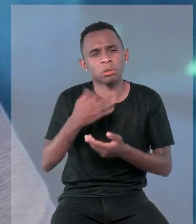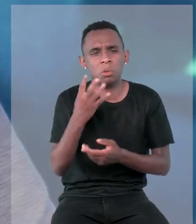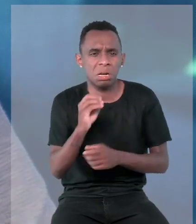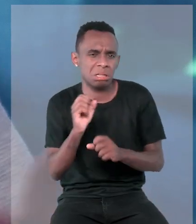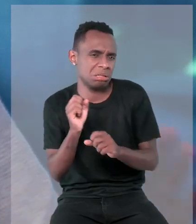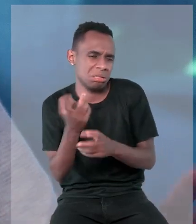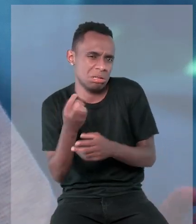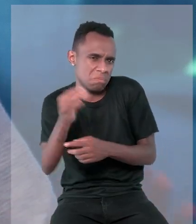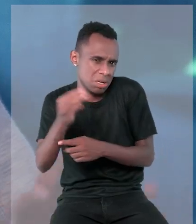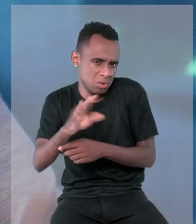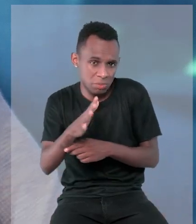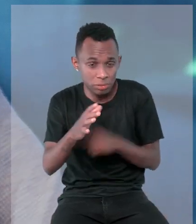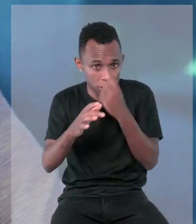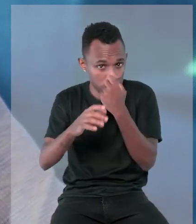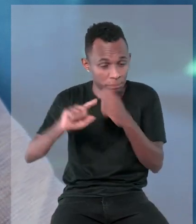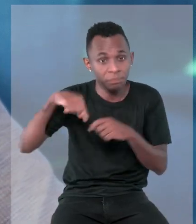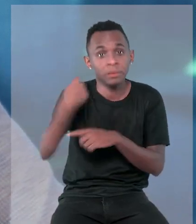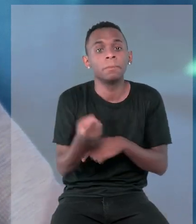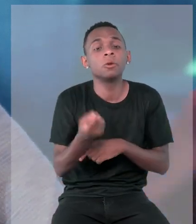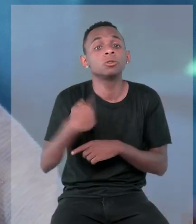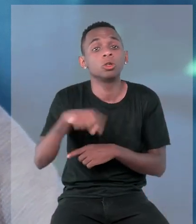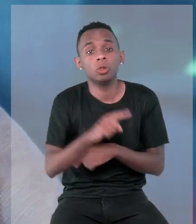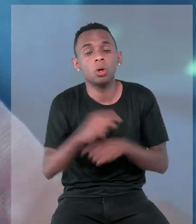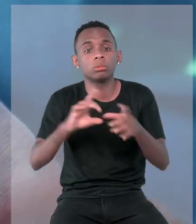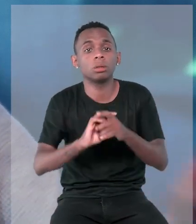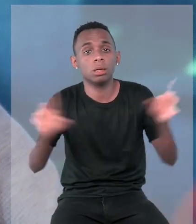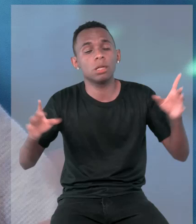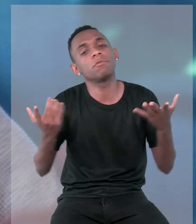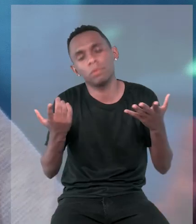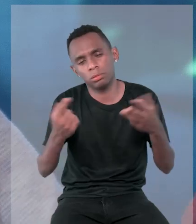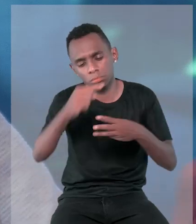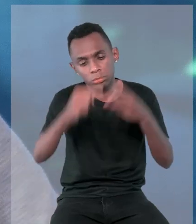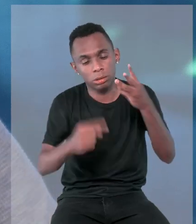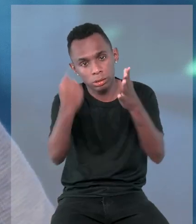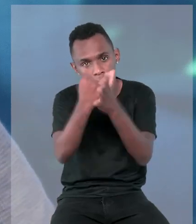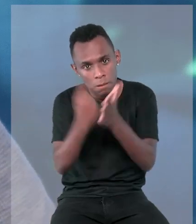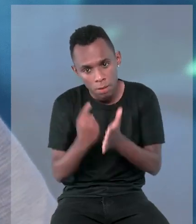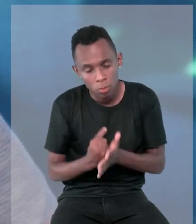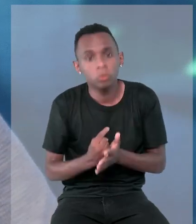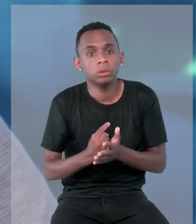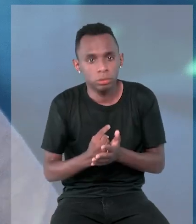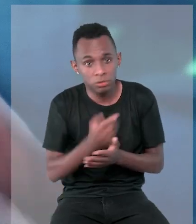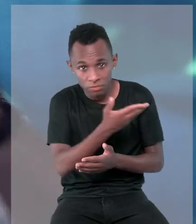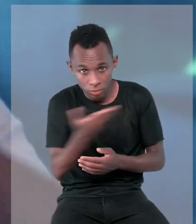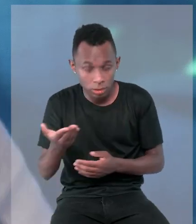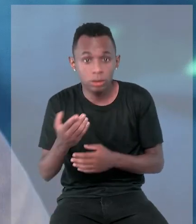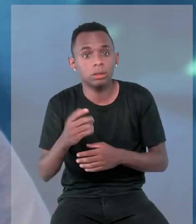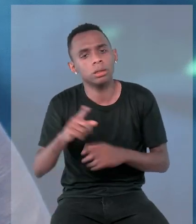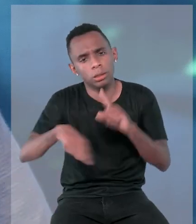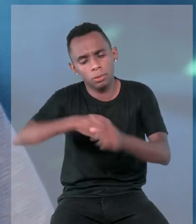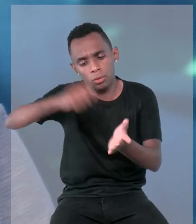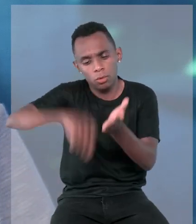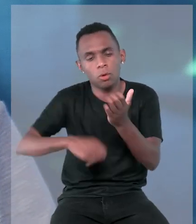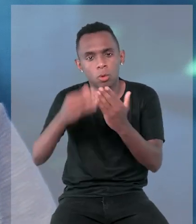40 minutos, depois a gente vai abrir para 3 perguntas de vocês, aí eu vou